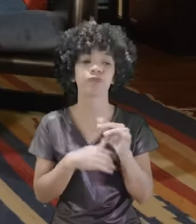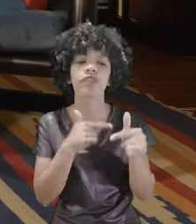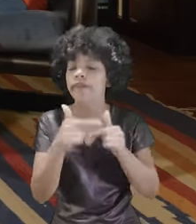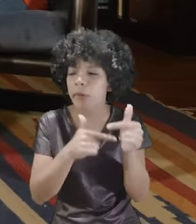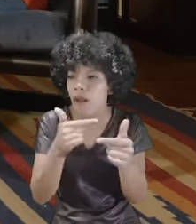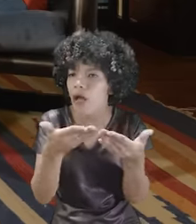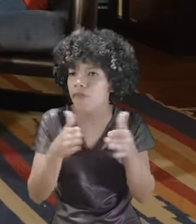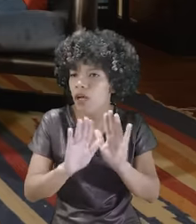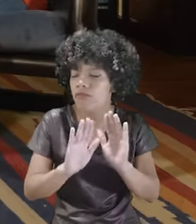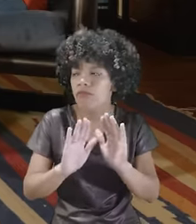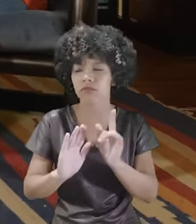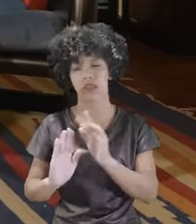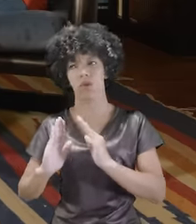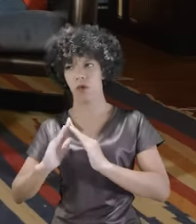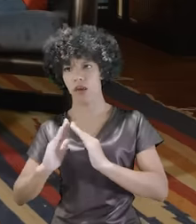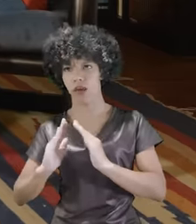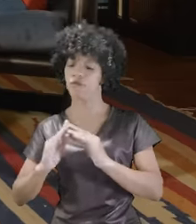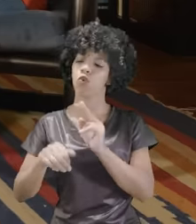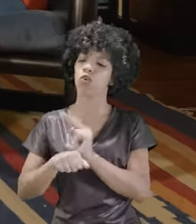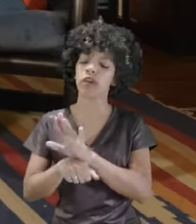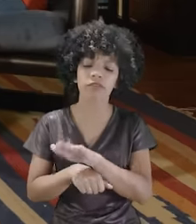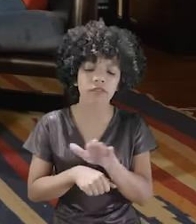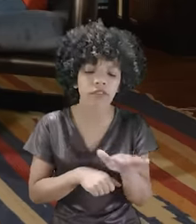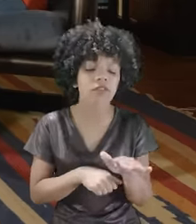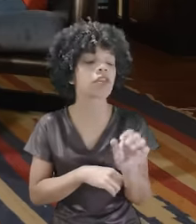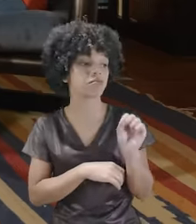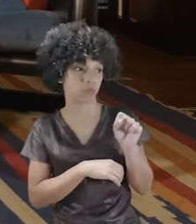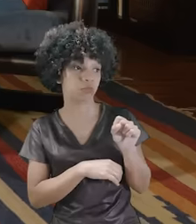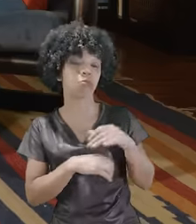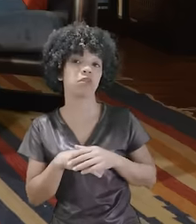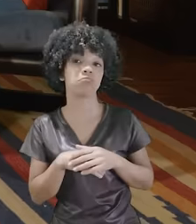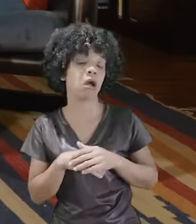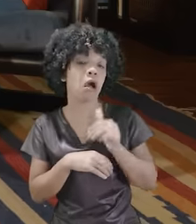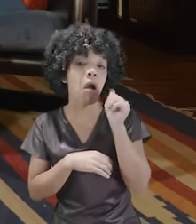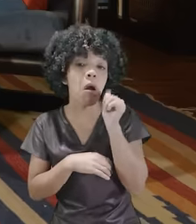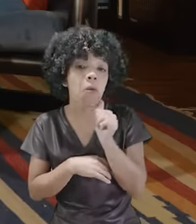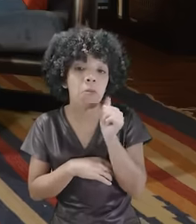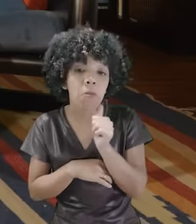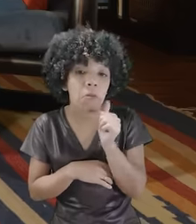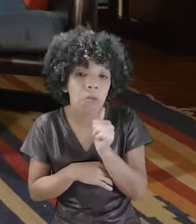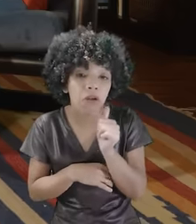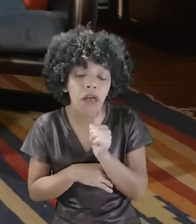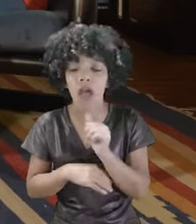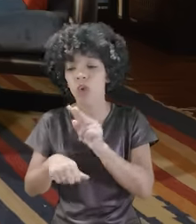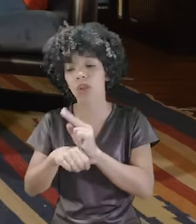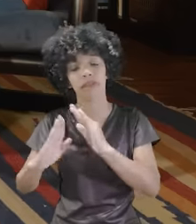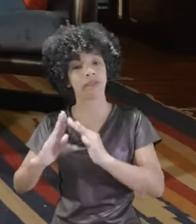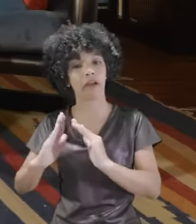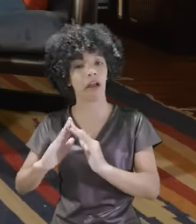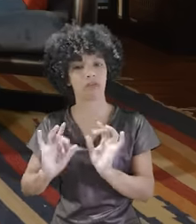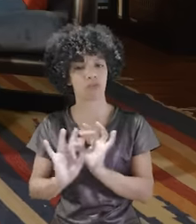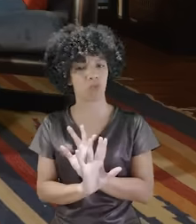você trabalhava lá morava morava cuidava das crianças foi das criança uma em casa tá e como é que foi